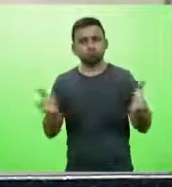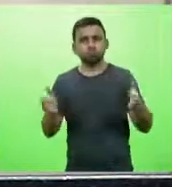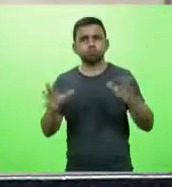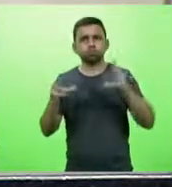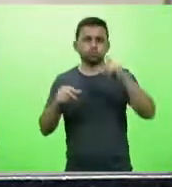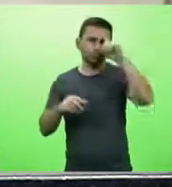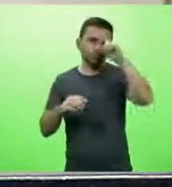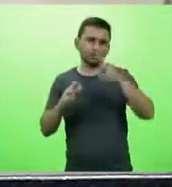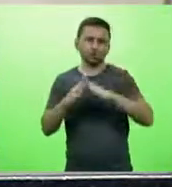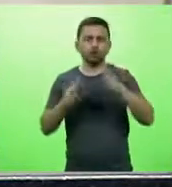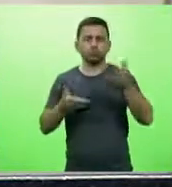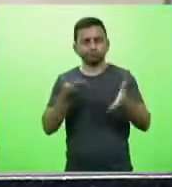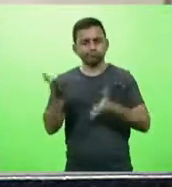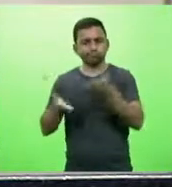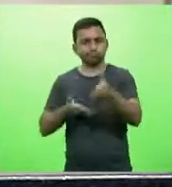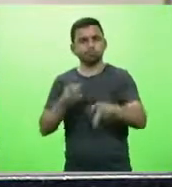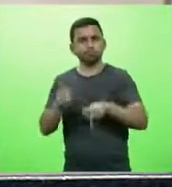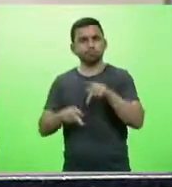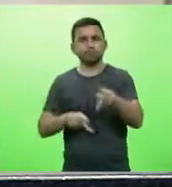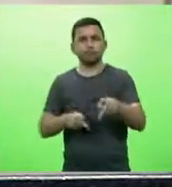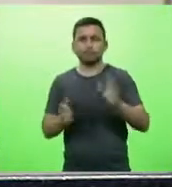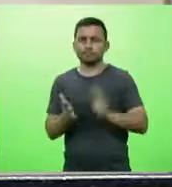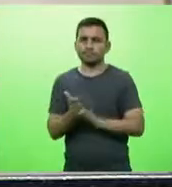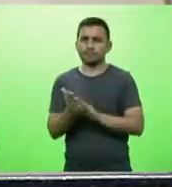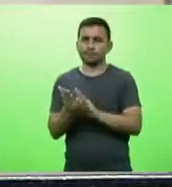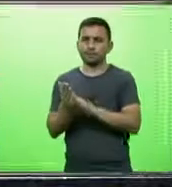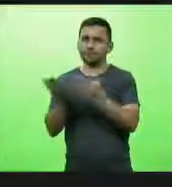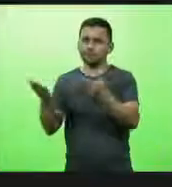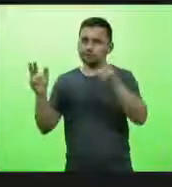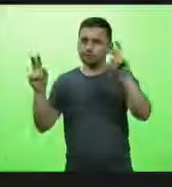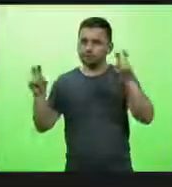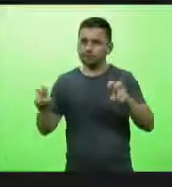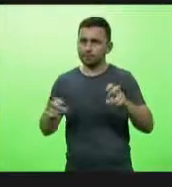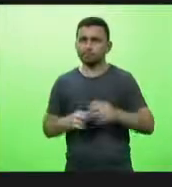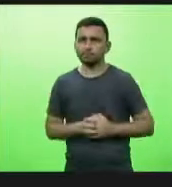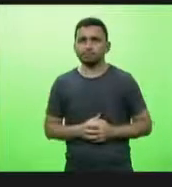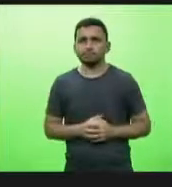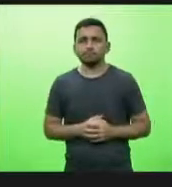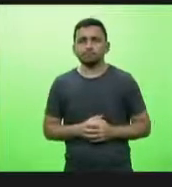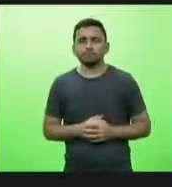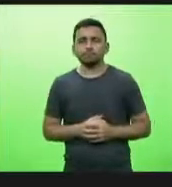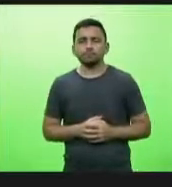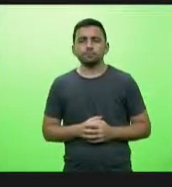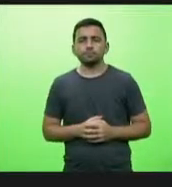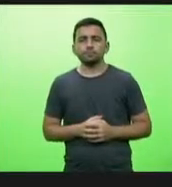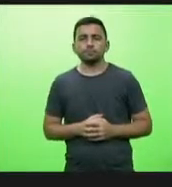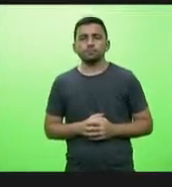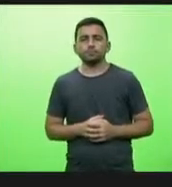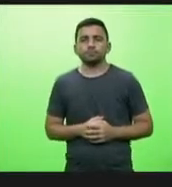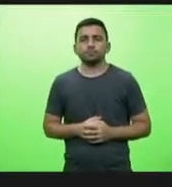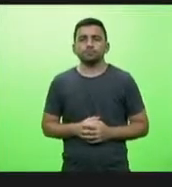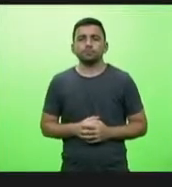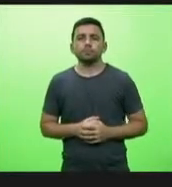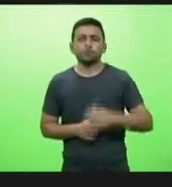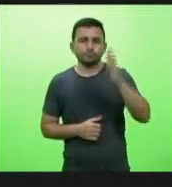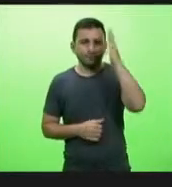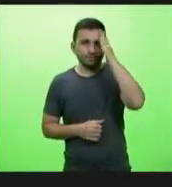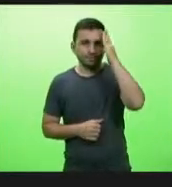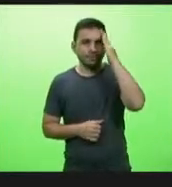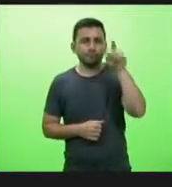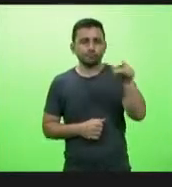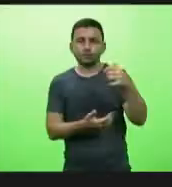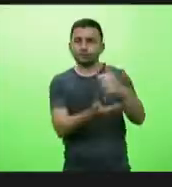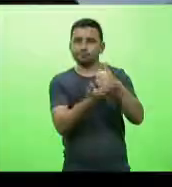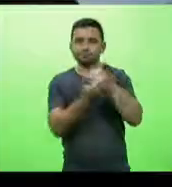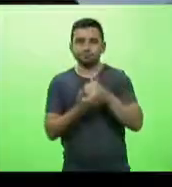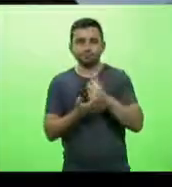possa atender a população nossa. Parabéns pelo assunto, deputado Márcio. Obrigado, deputado. Sei do seu apoio também em relação a isso